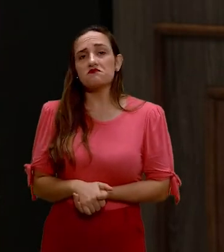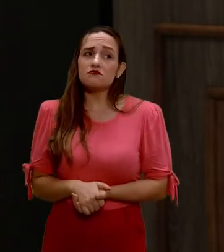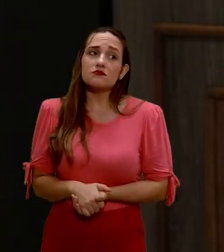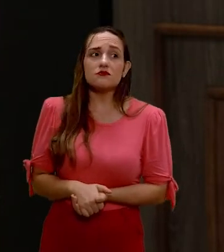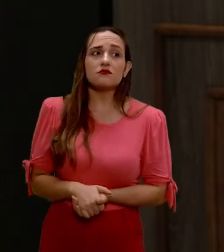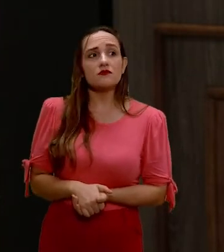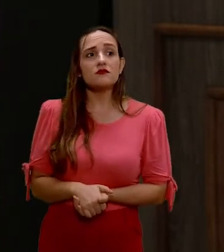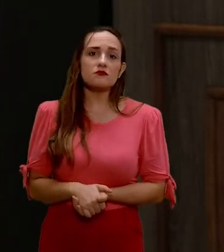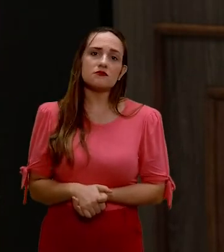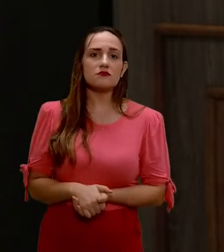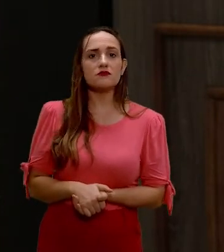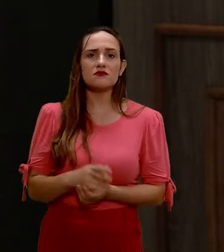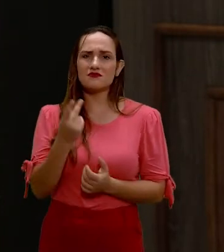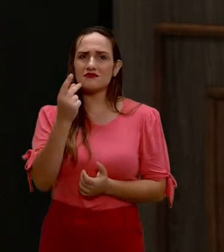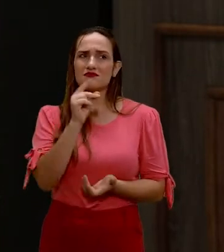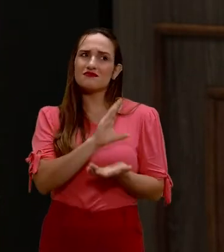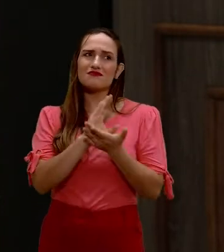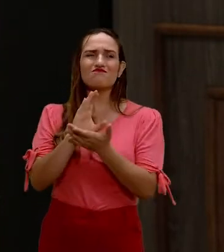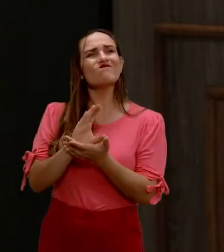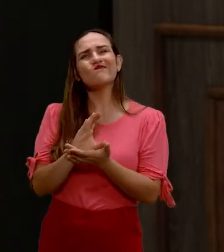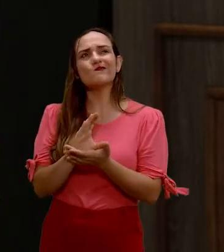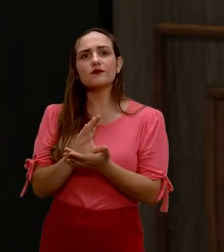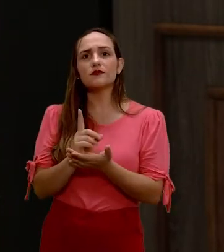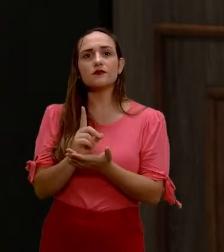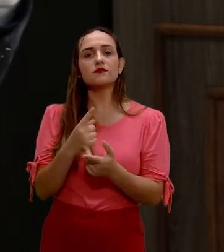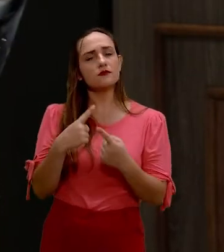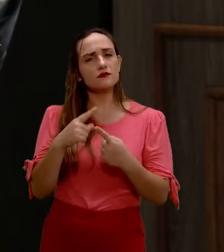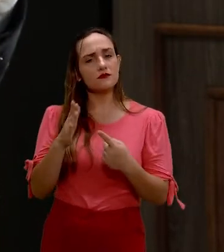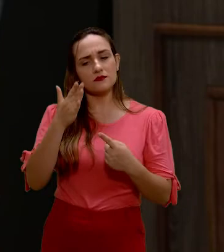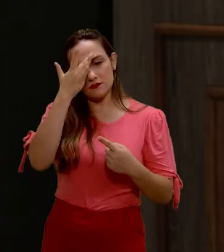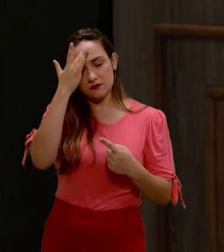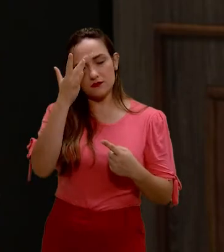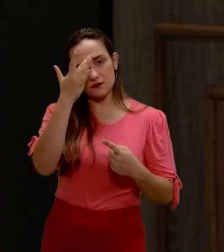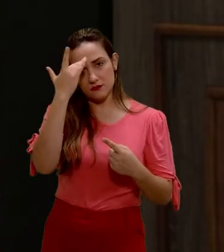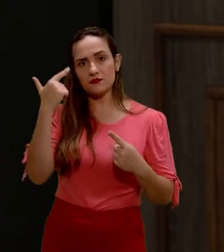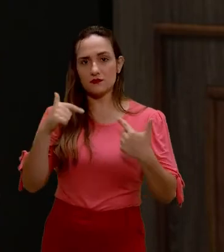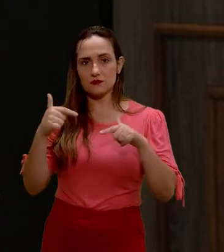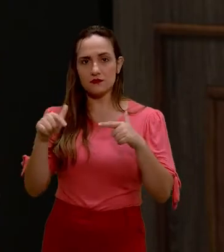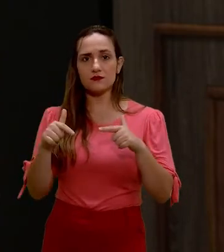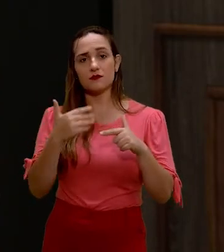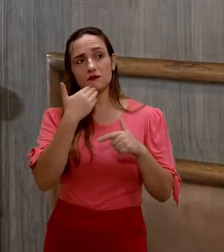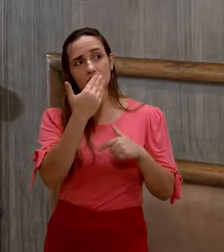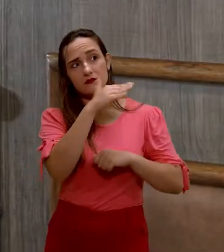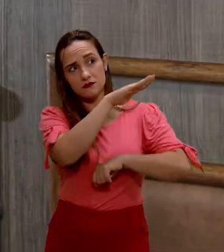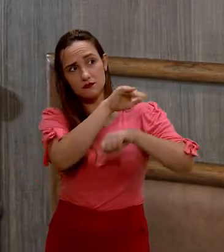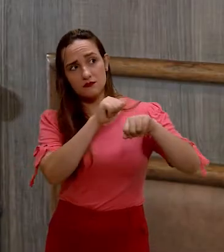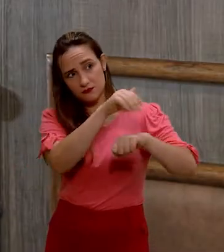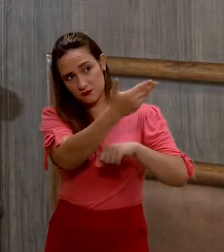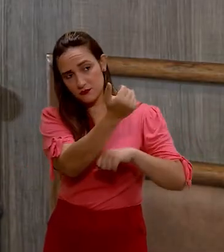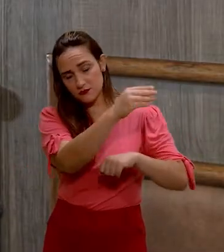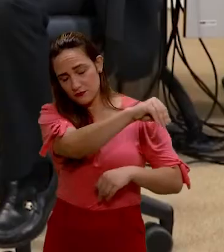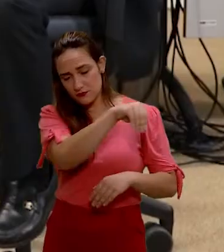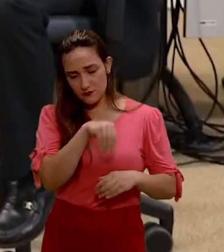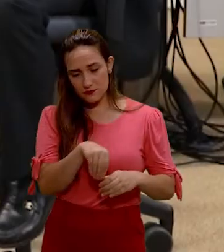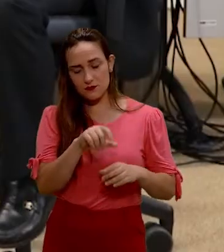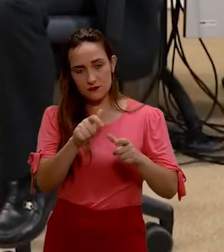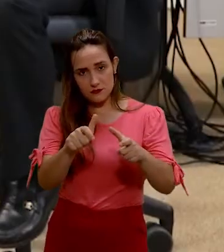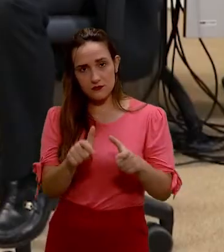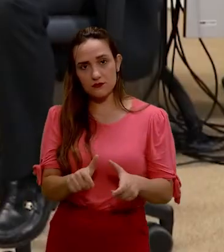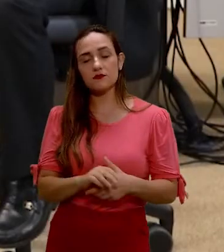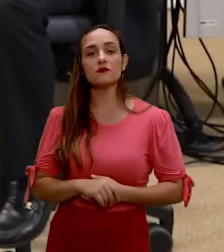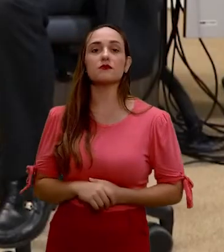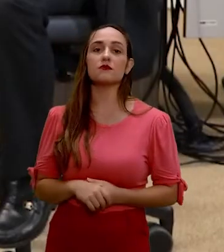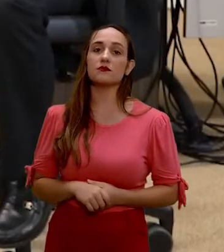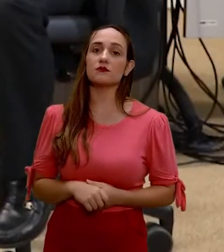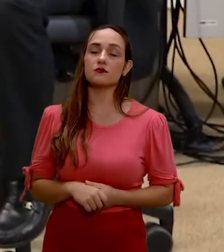De início, assim, o investimento não foi grande, porque os servidores já existiam, eles só foram remanejados. Né? Então, as